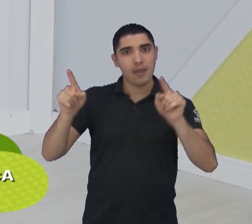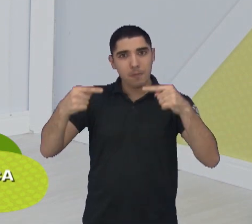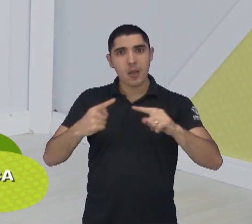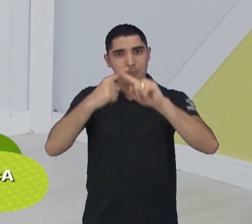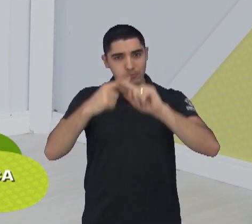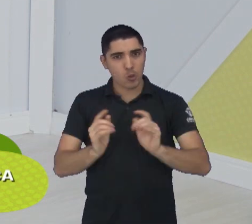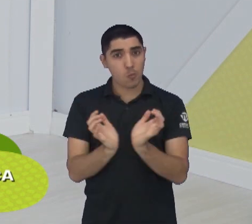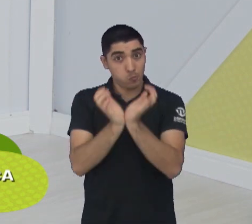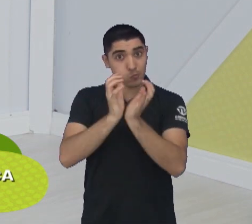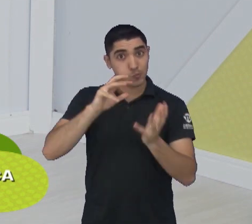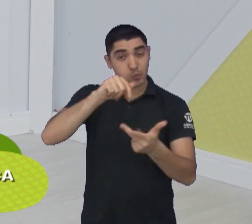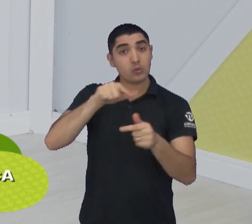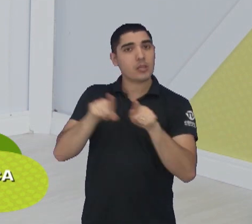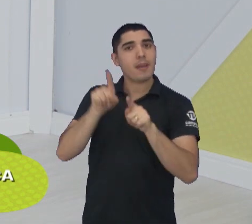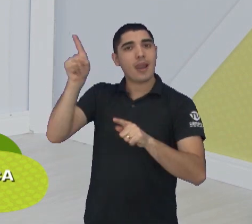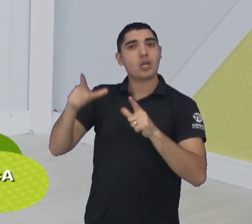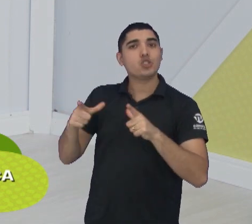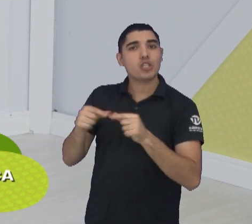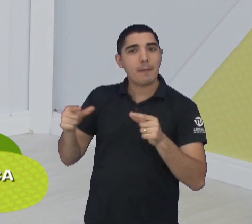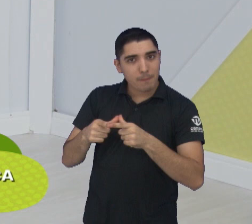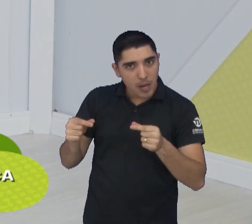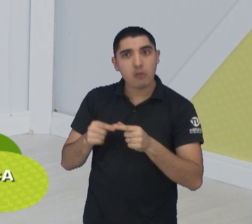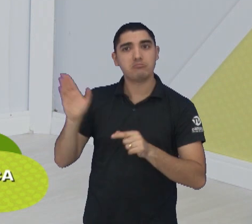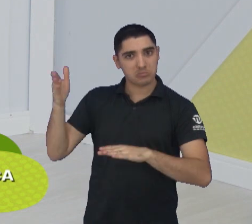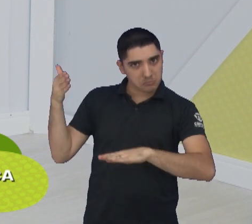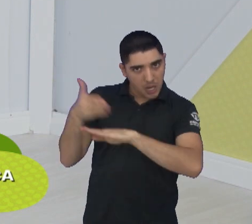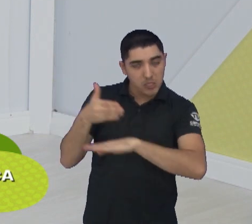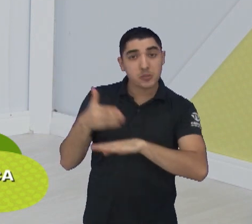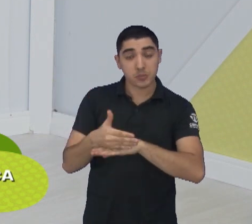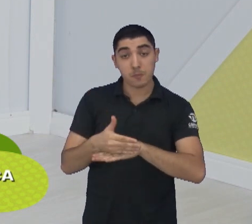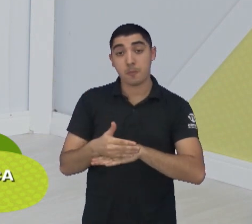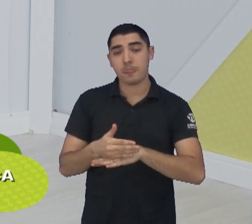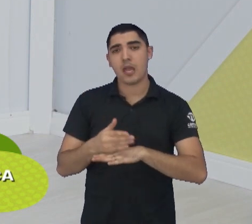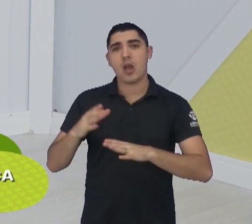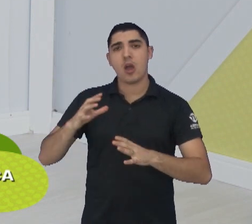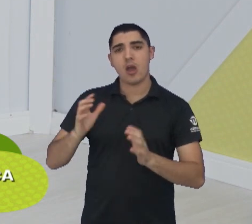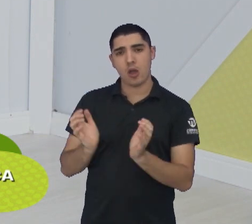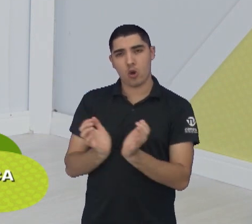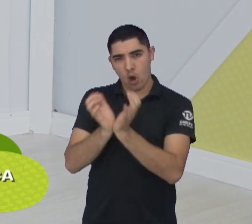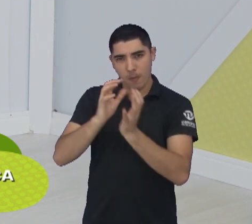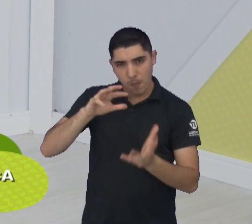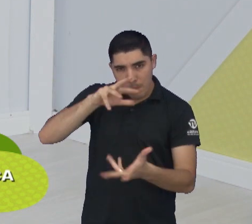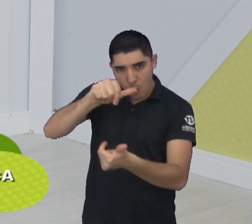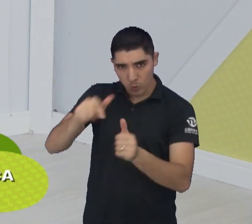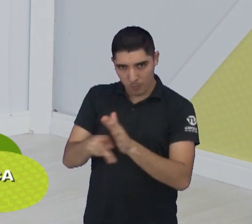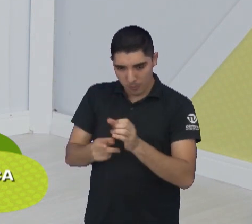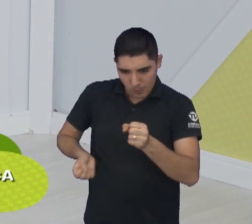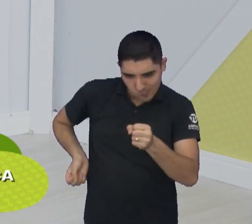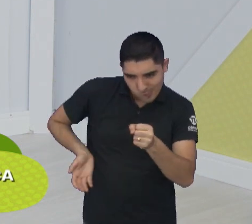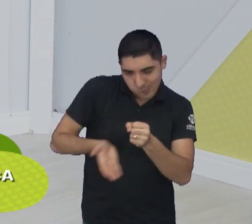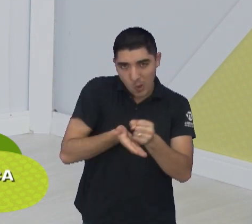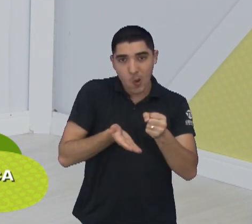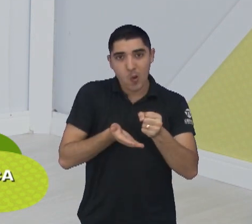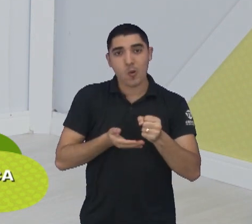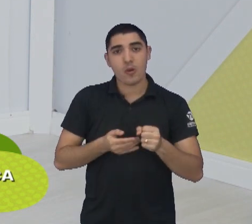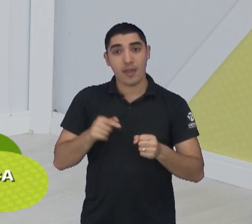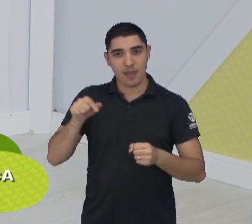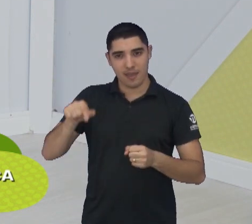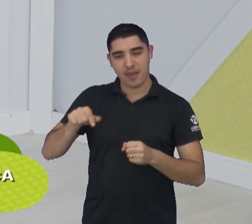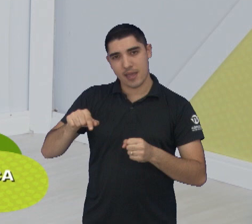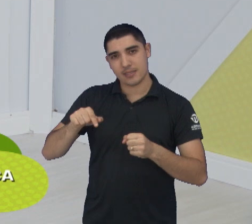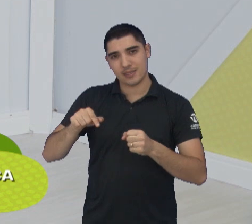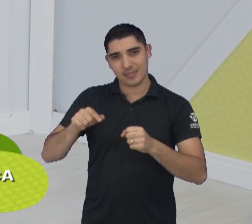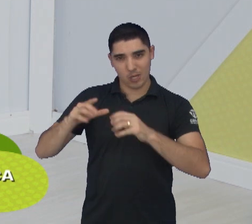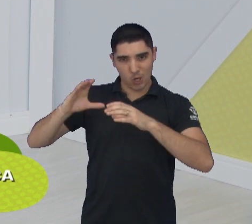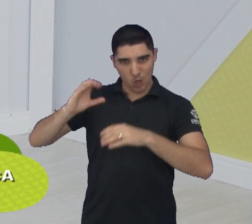exercer a função de técnico da classe BC3. Na Copa do Mundo de bocha, ele conseguiu contou também, aliás, essa Copa do Mundo de